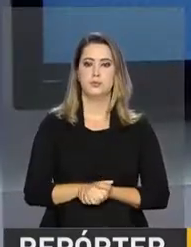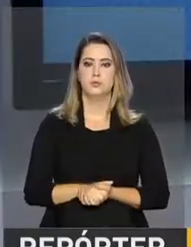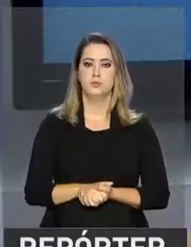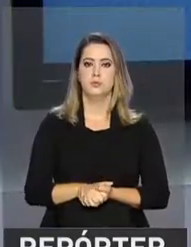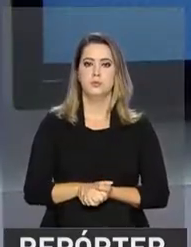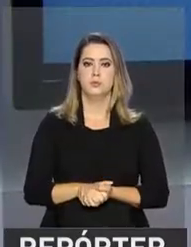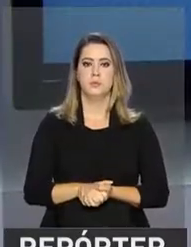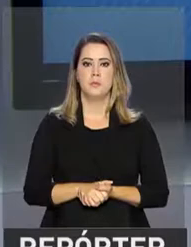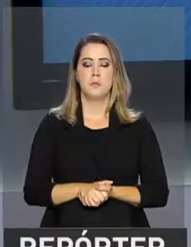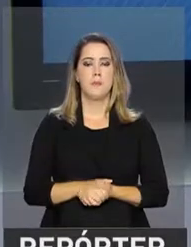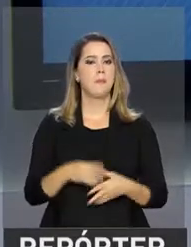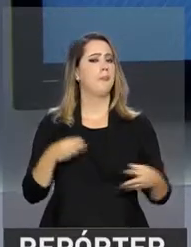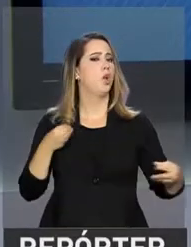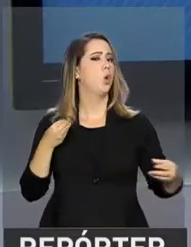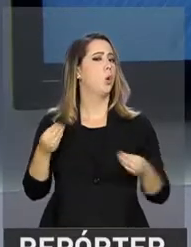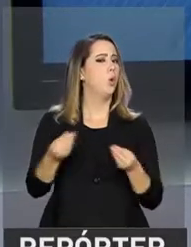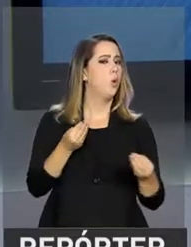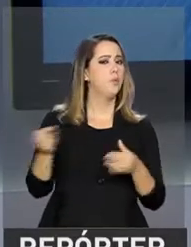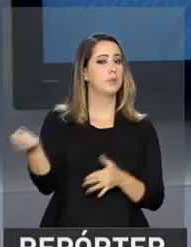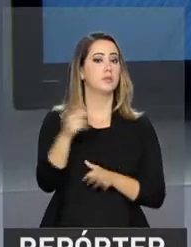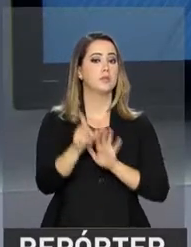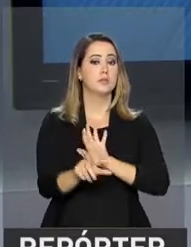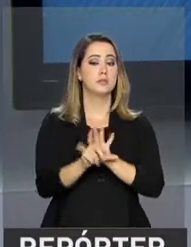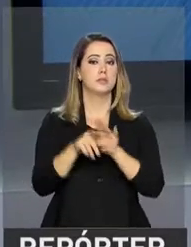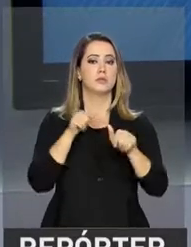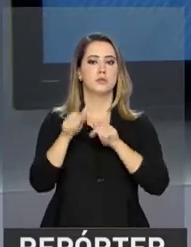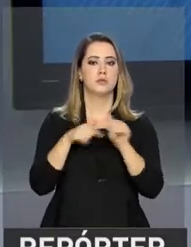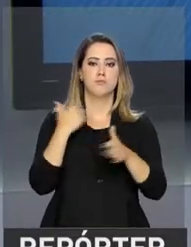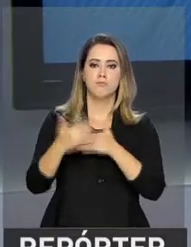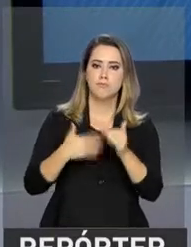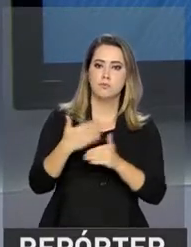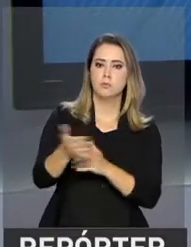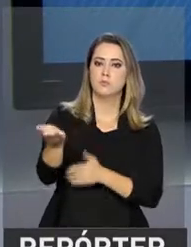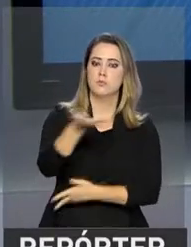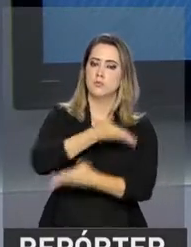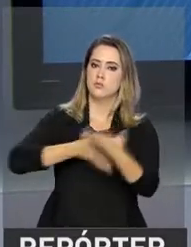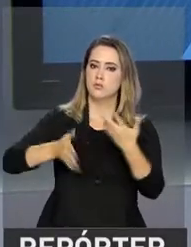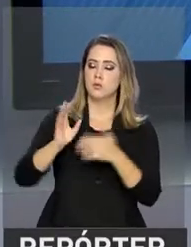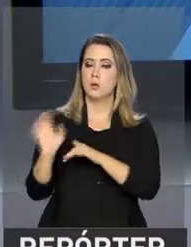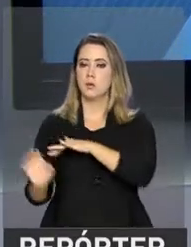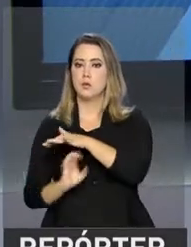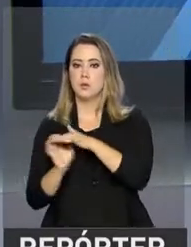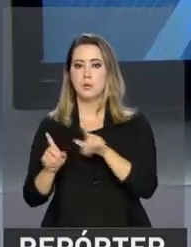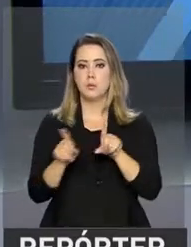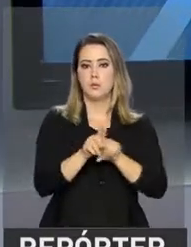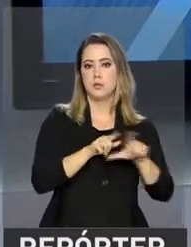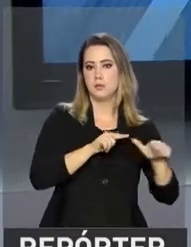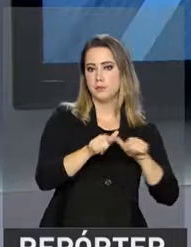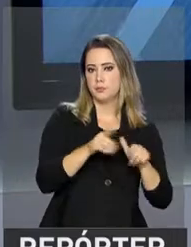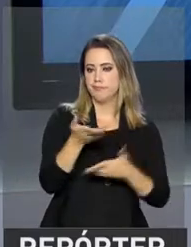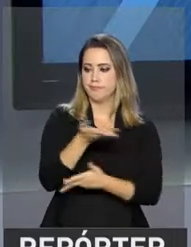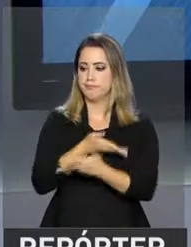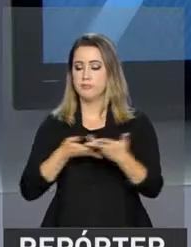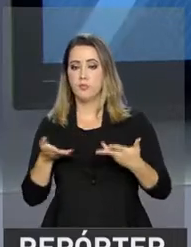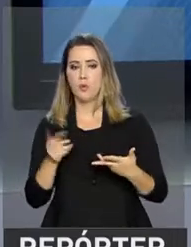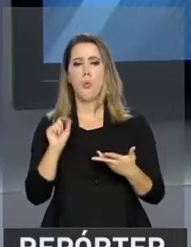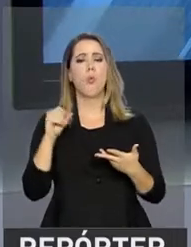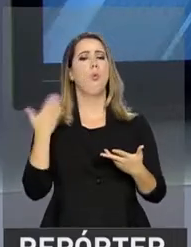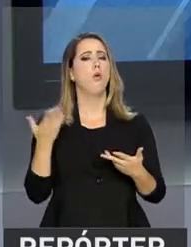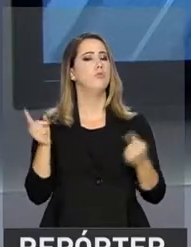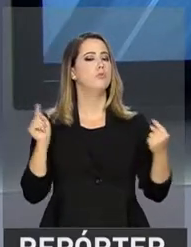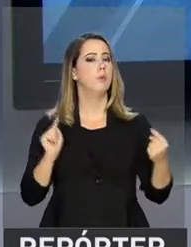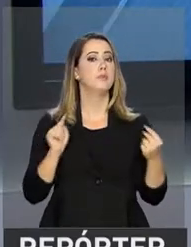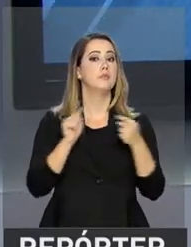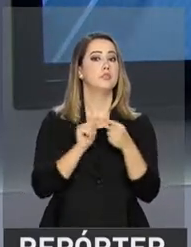avaliar como a modernização trabalhista traz avanços nas relações entre patrões e empregados esse é o objetivo de um